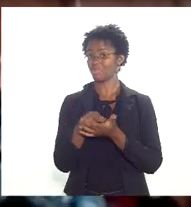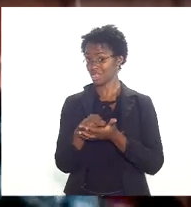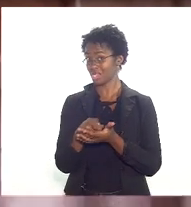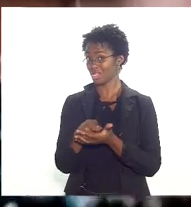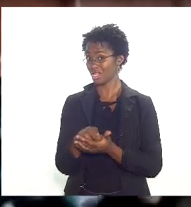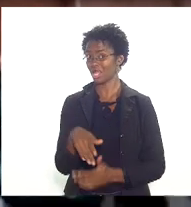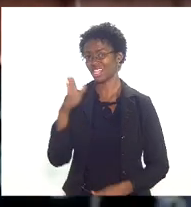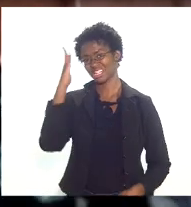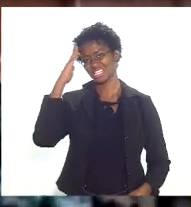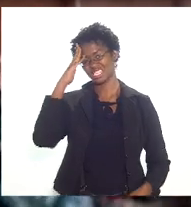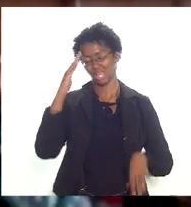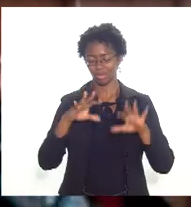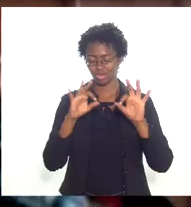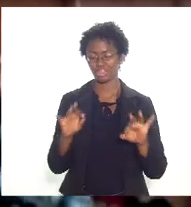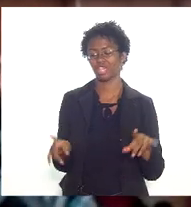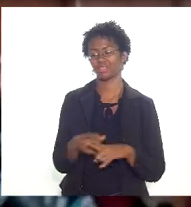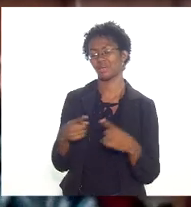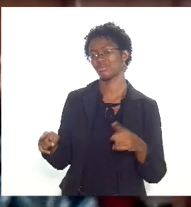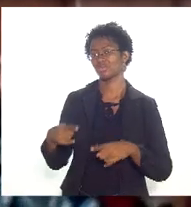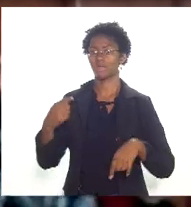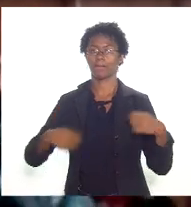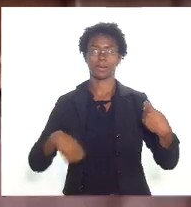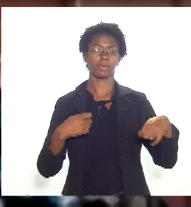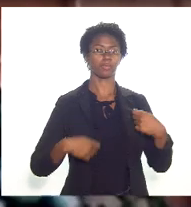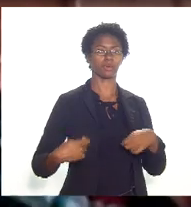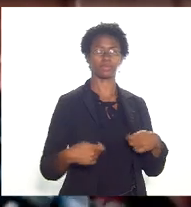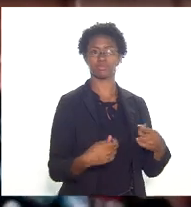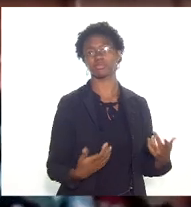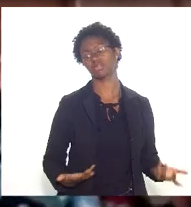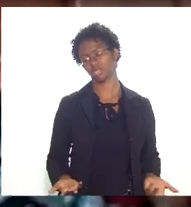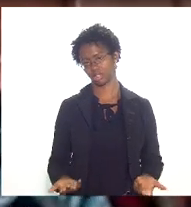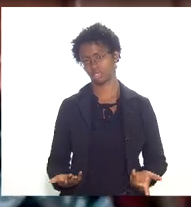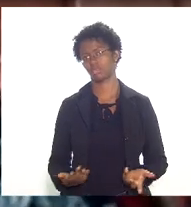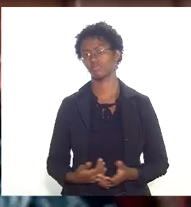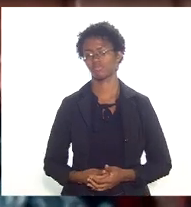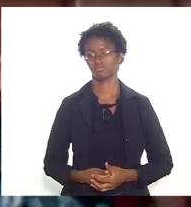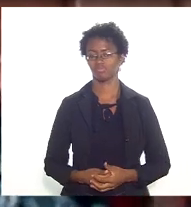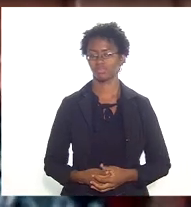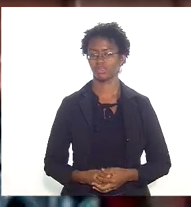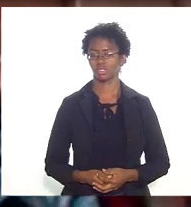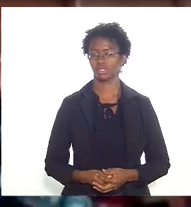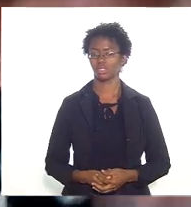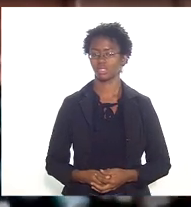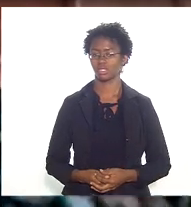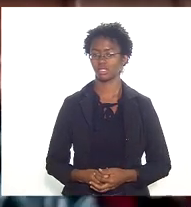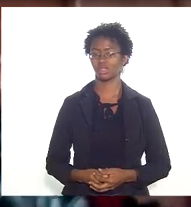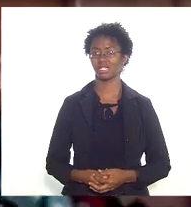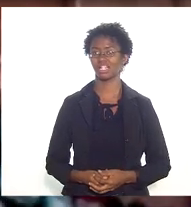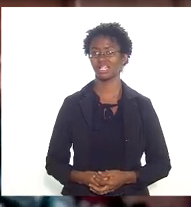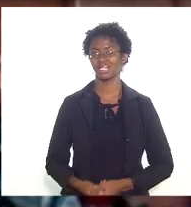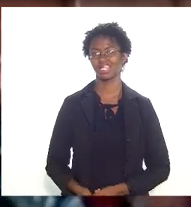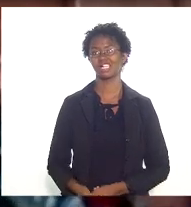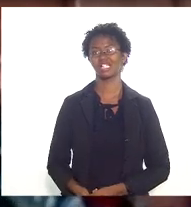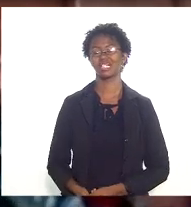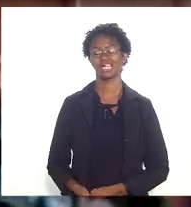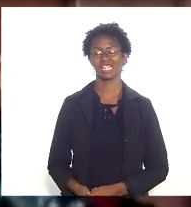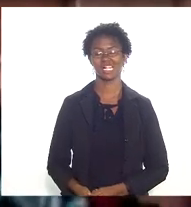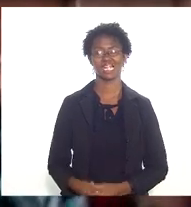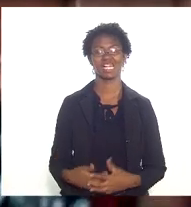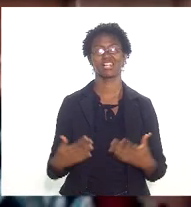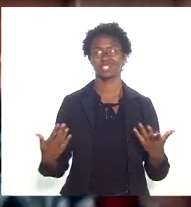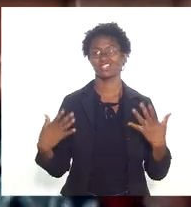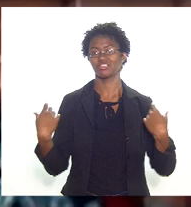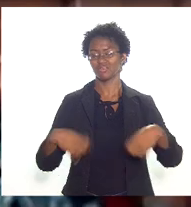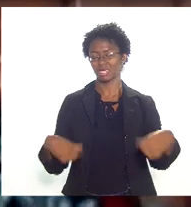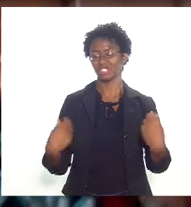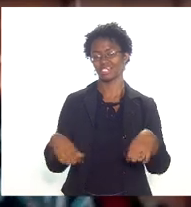é preciso ser sensível relação de municípios do interior do Estado do Rio de Janeiro São 64 municípios sob